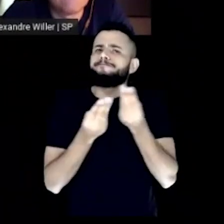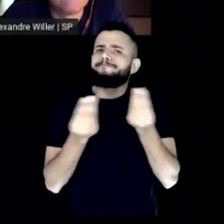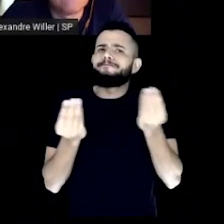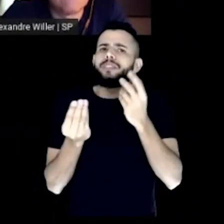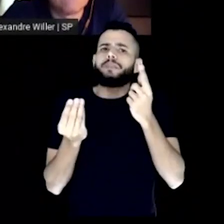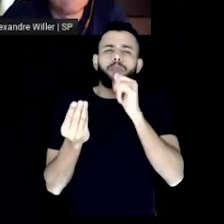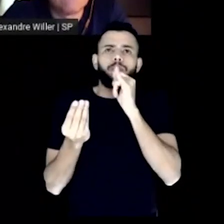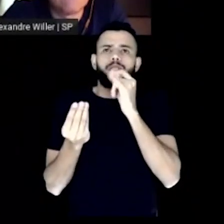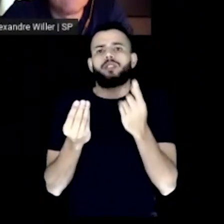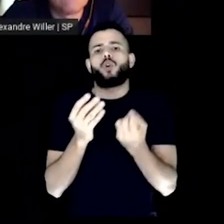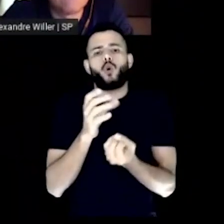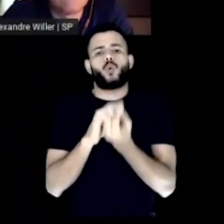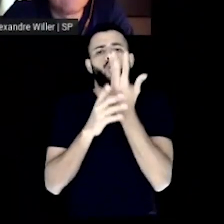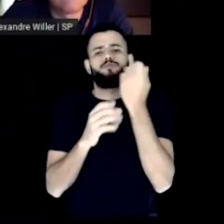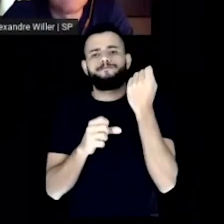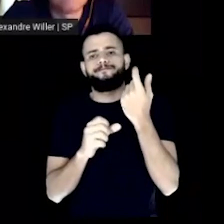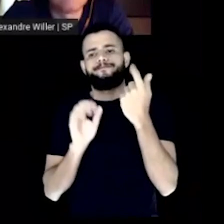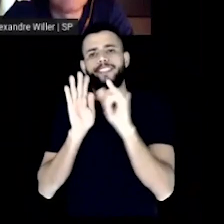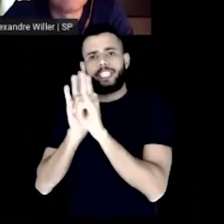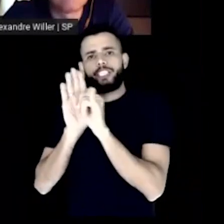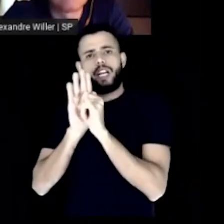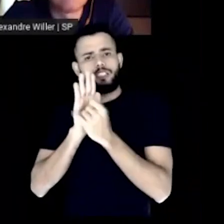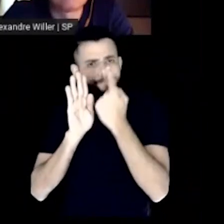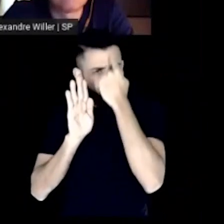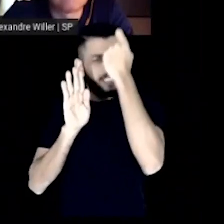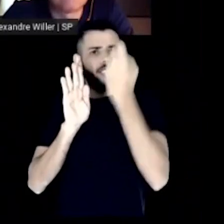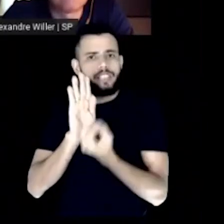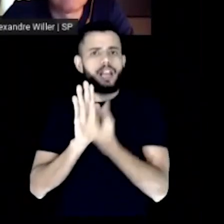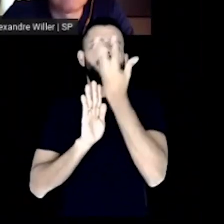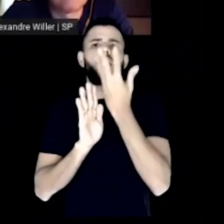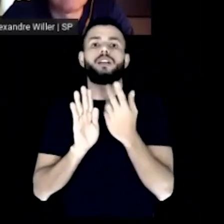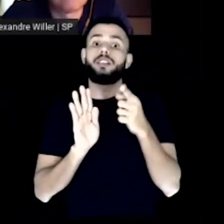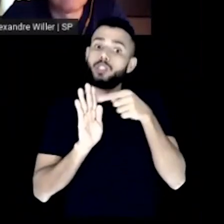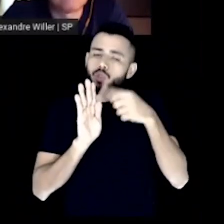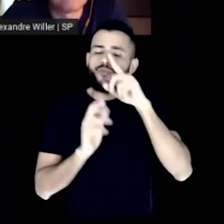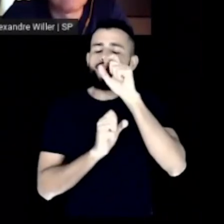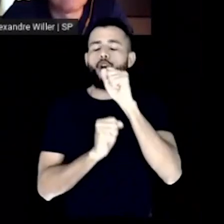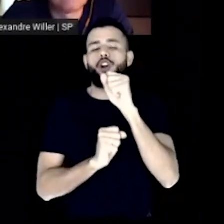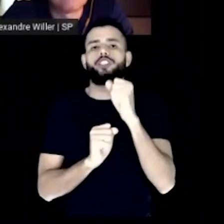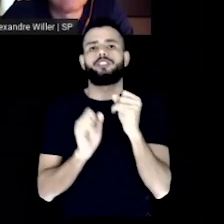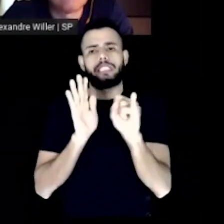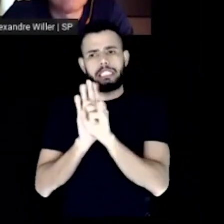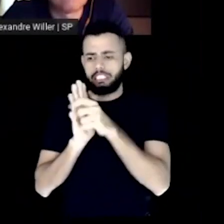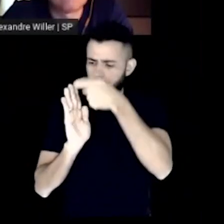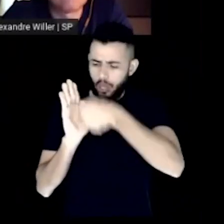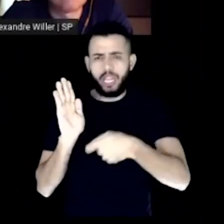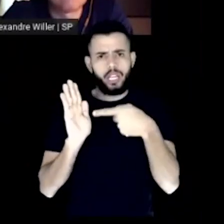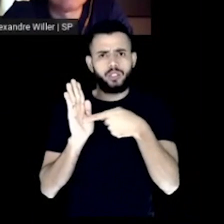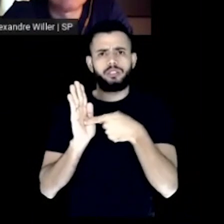essa a coisa da construção da identidade também sempre foi uma questão muito forte minha,